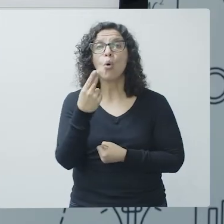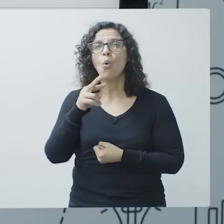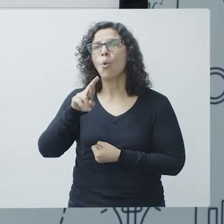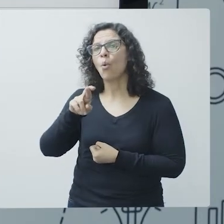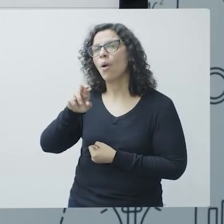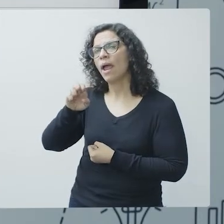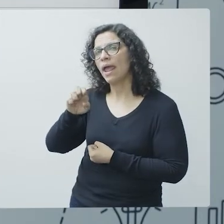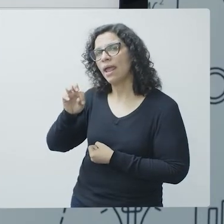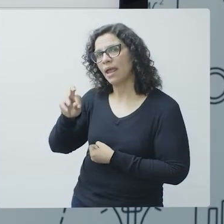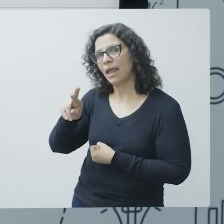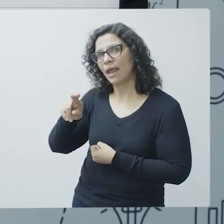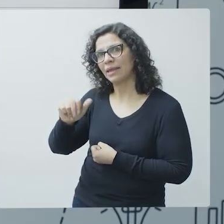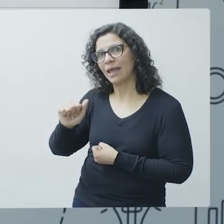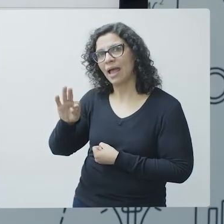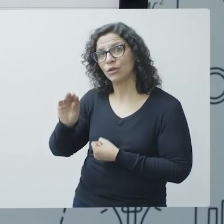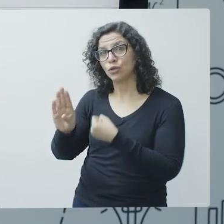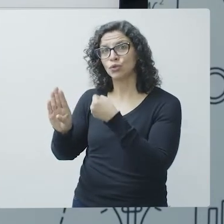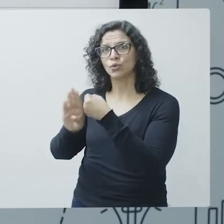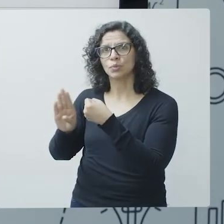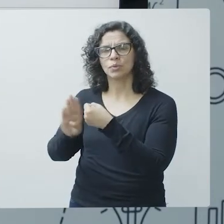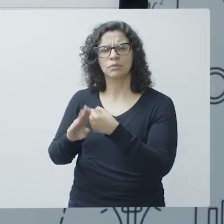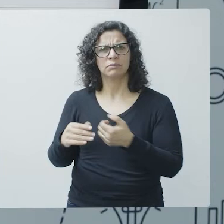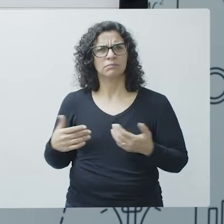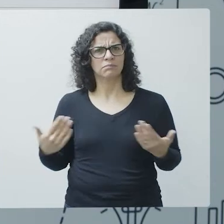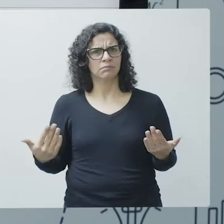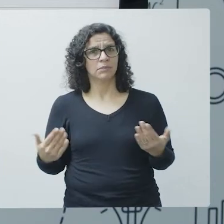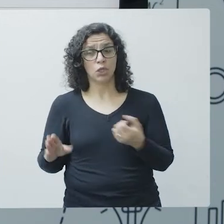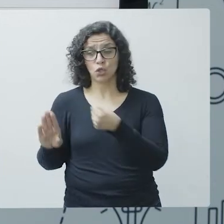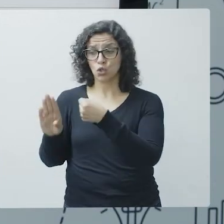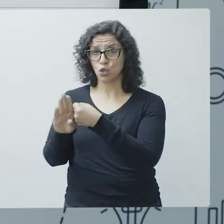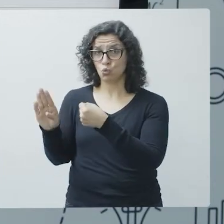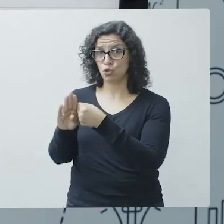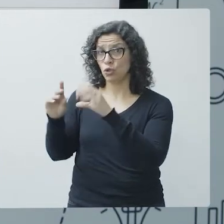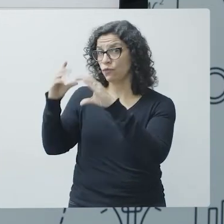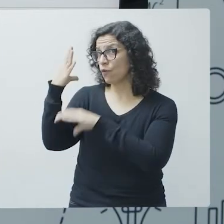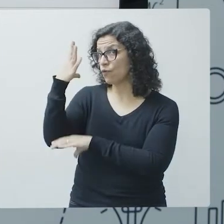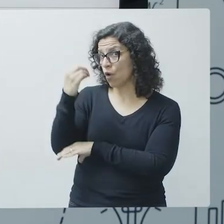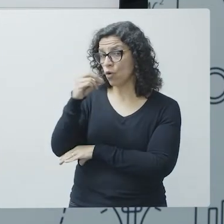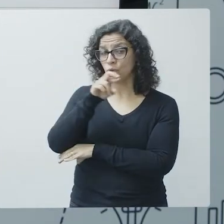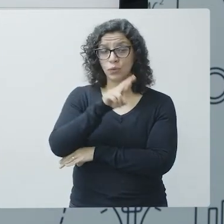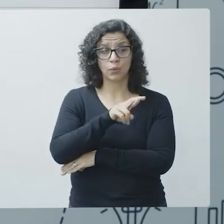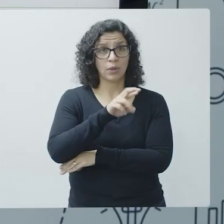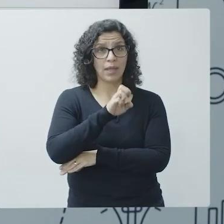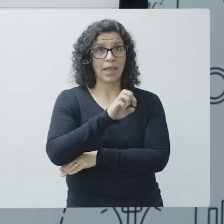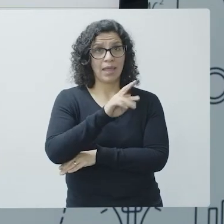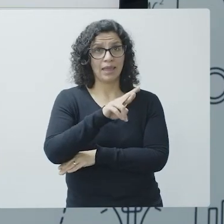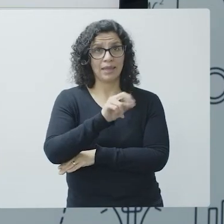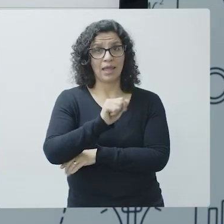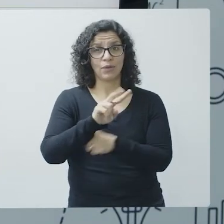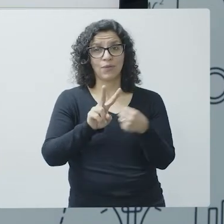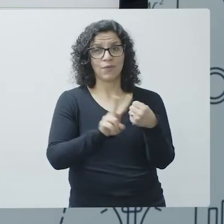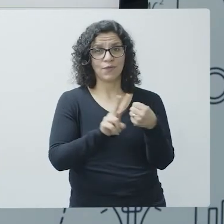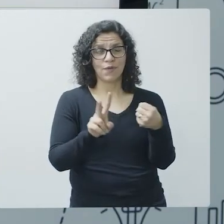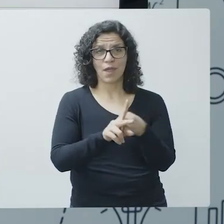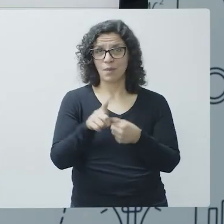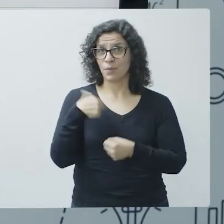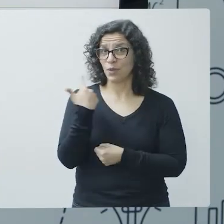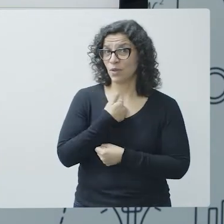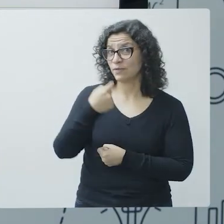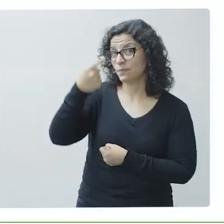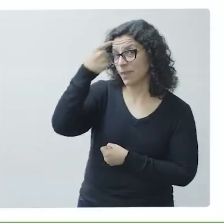eu esteja entendendo o que você está trazendo para nós. Claro, por isso eu convido vocês para nós